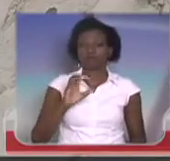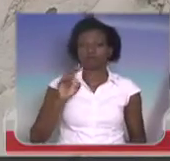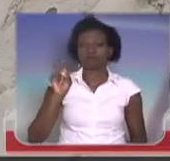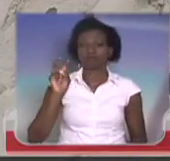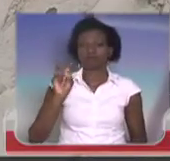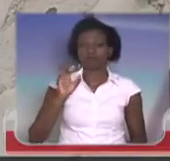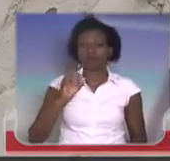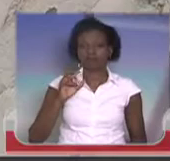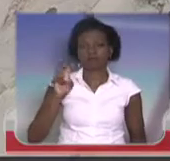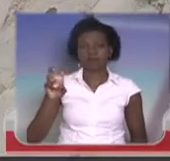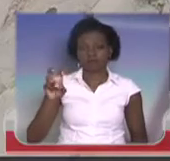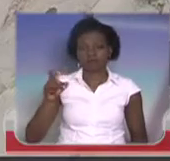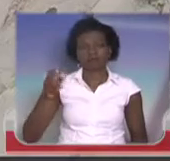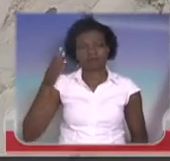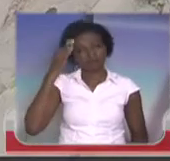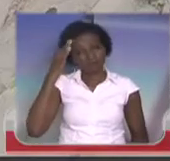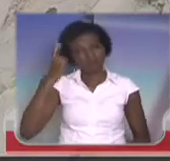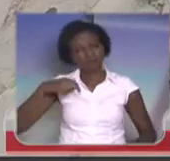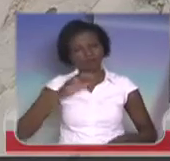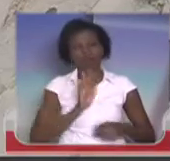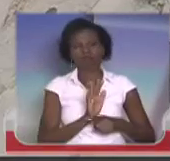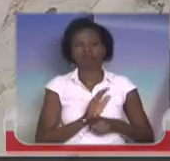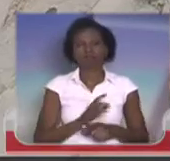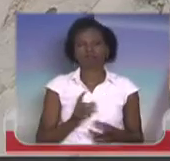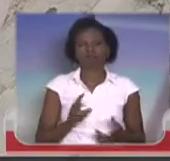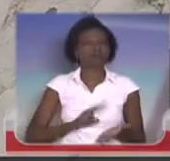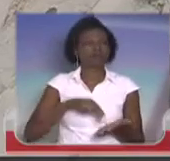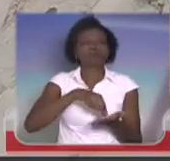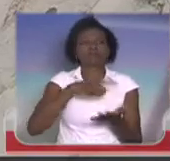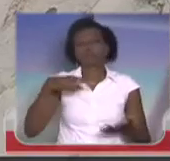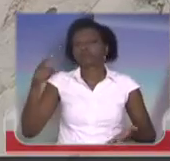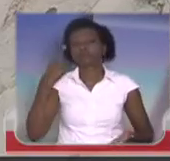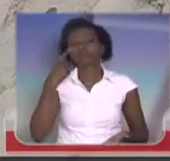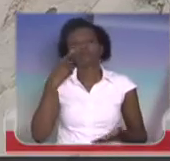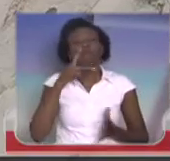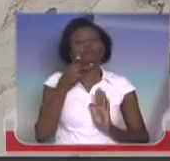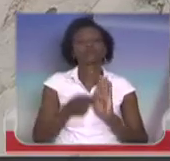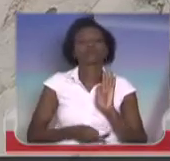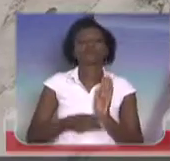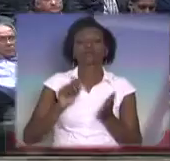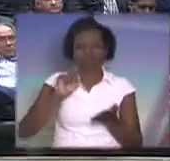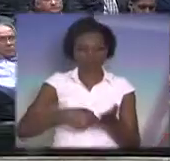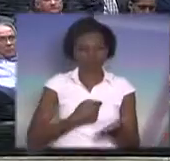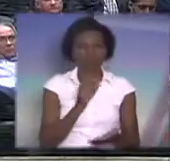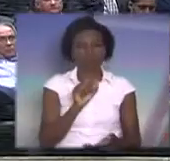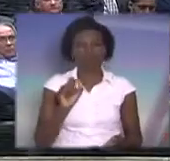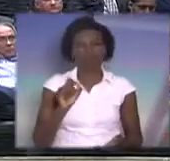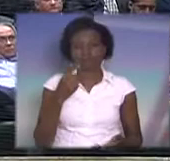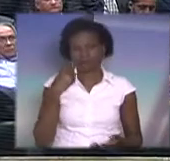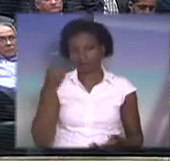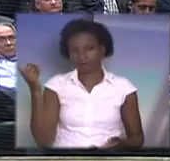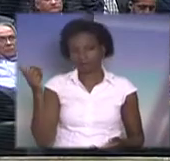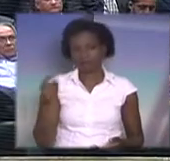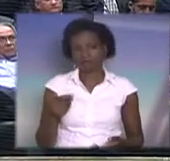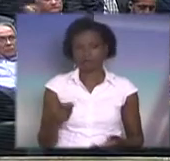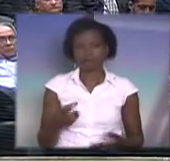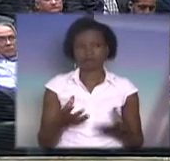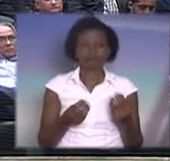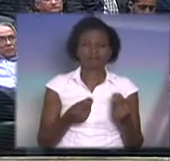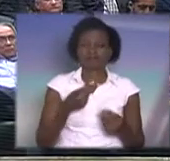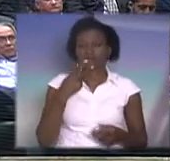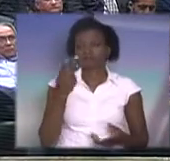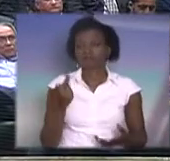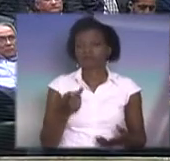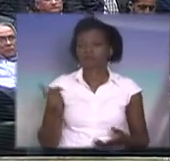ficar falando isso toda hora, é só levantar lá e ver quem assinou o projeto, é simples isso. Vai lá e ver quem assinou, pronto. Aí muita gente fica me cobrando,